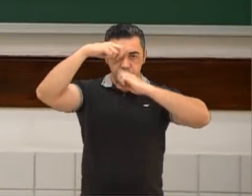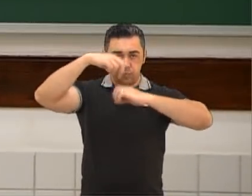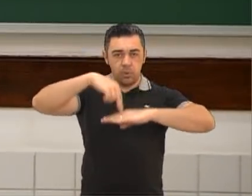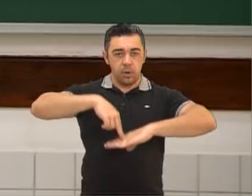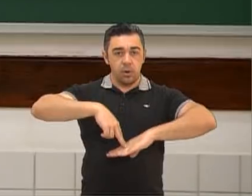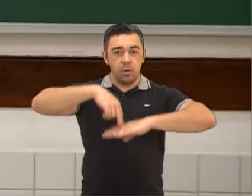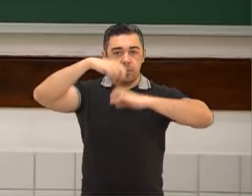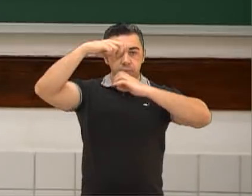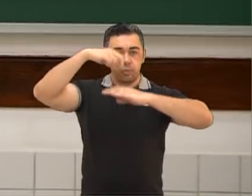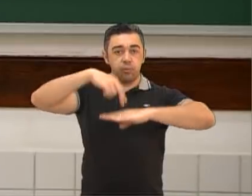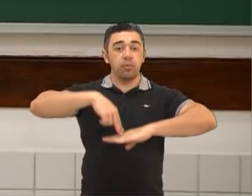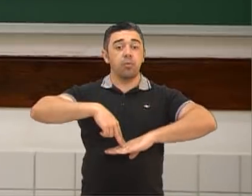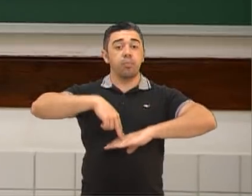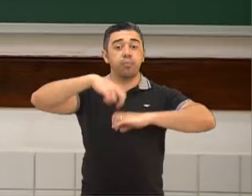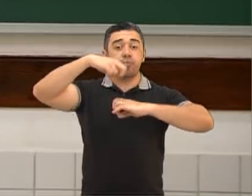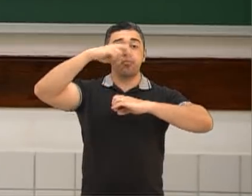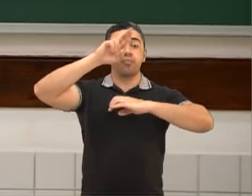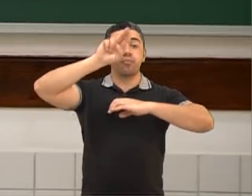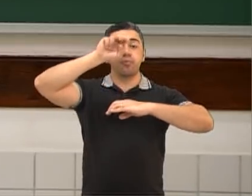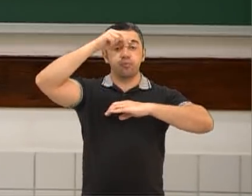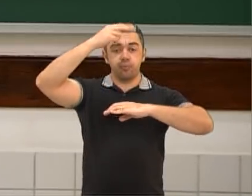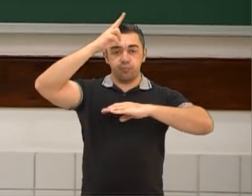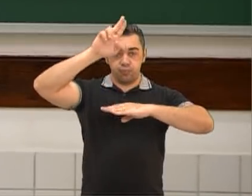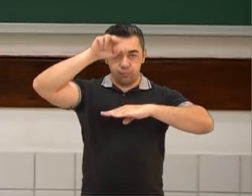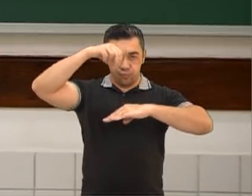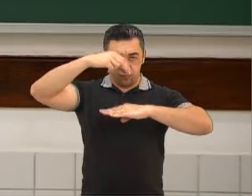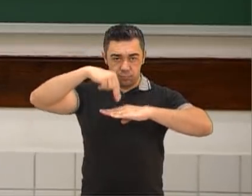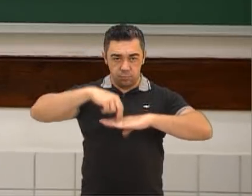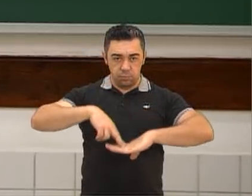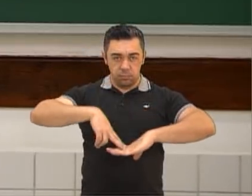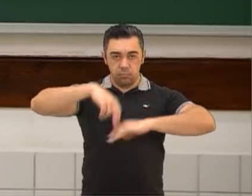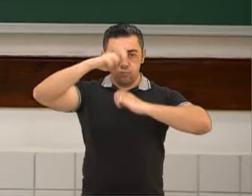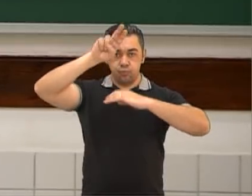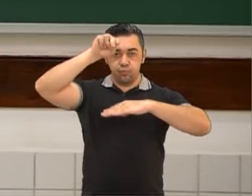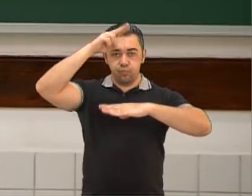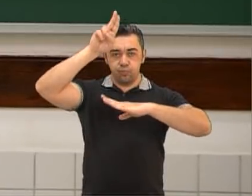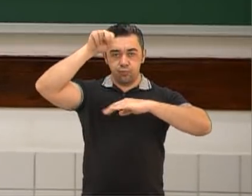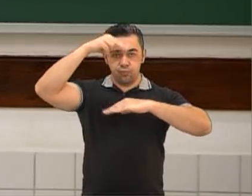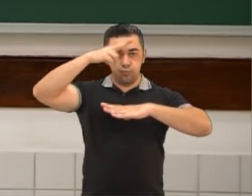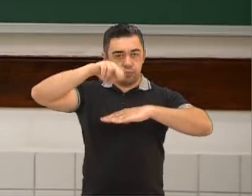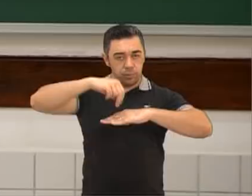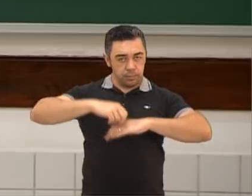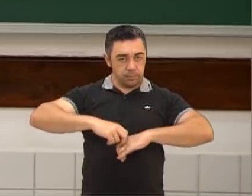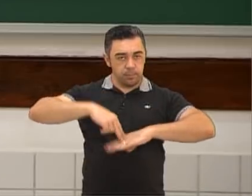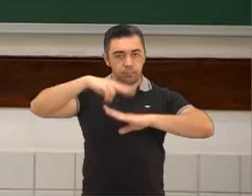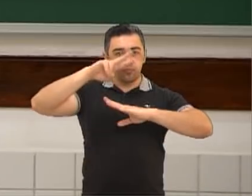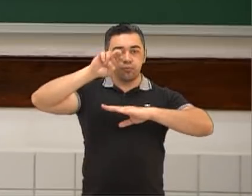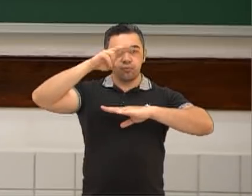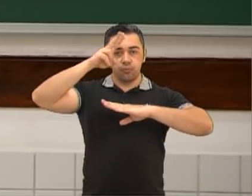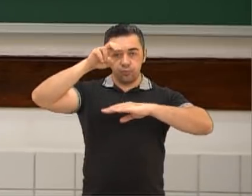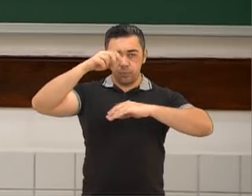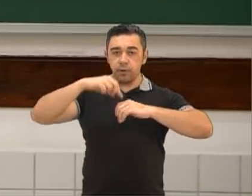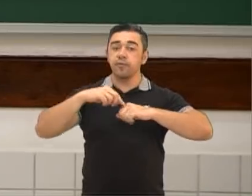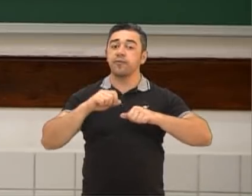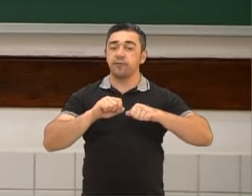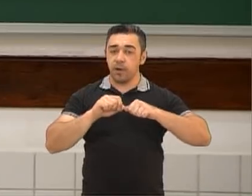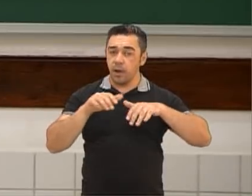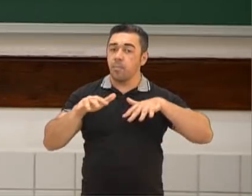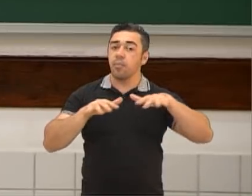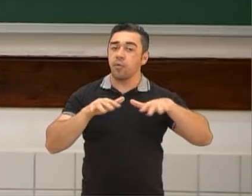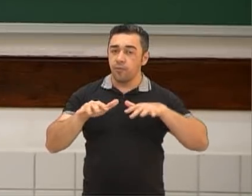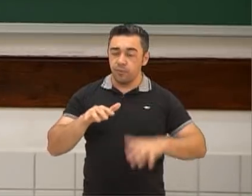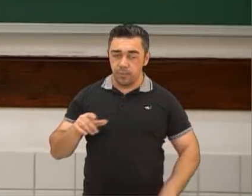pegar impulso, sair do solo e, enquanto está no ar, executar os movimentos, as